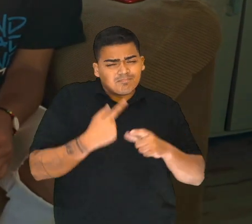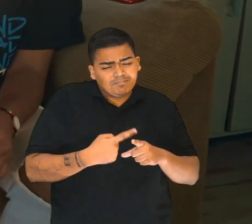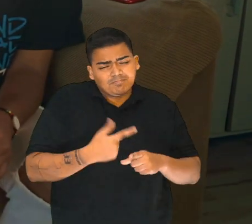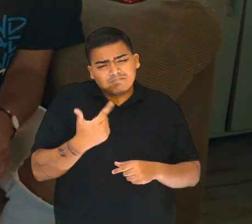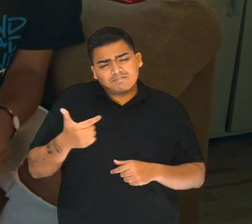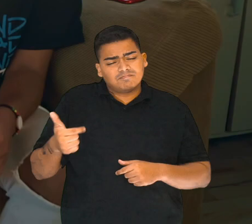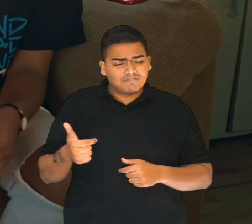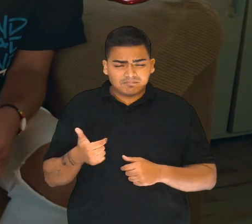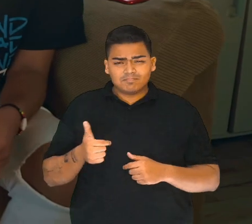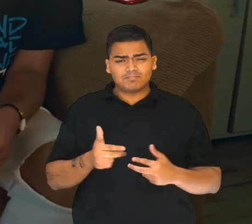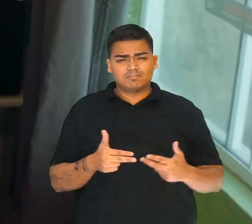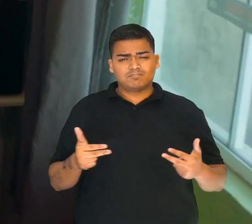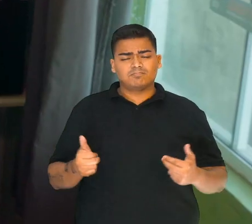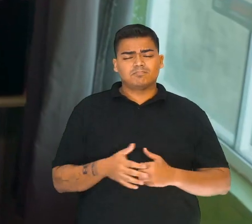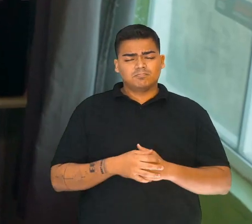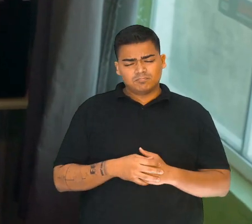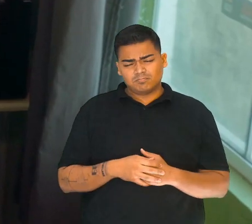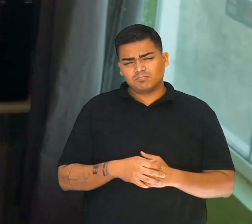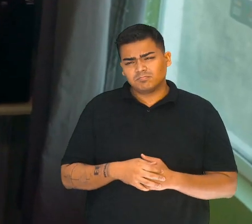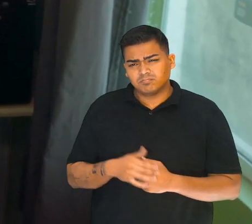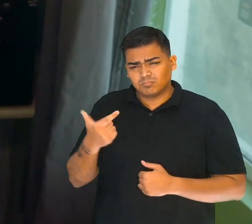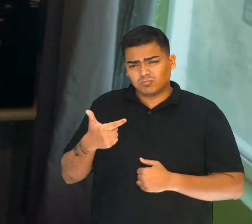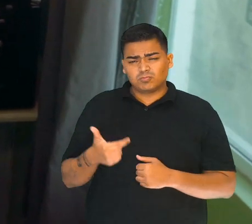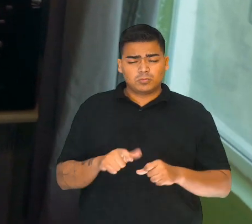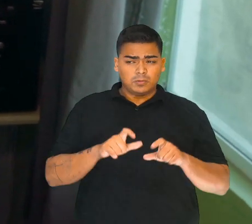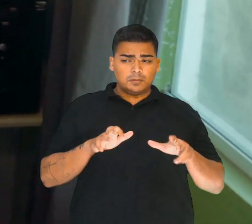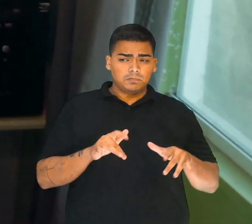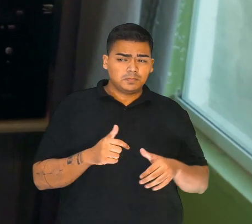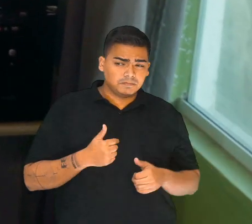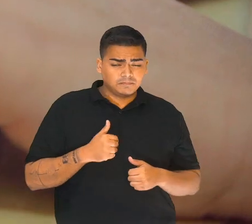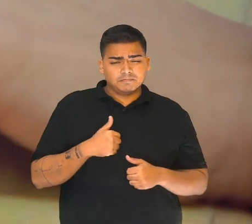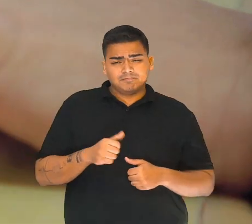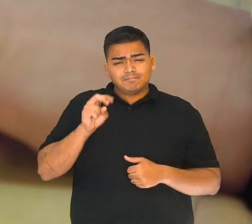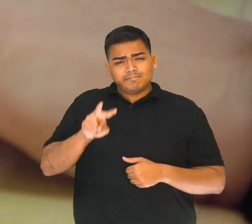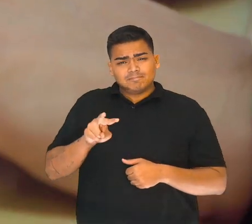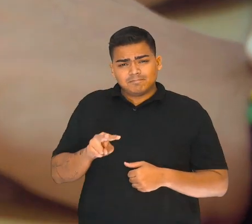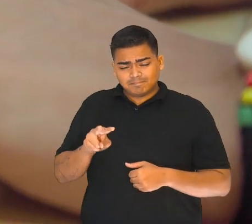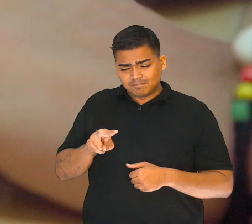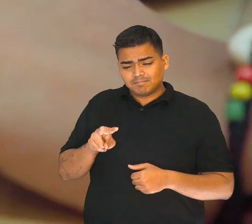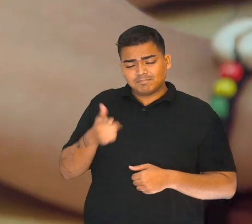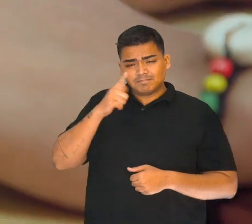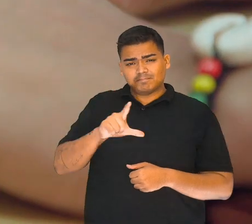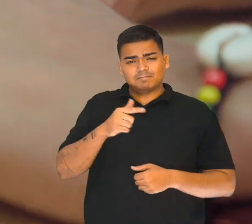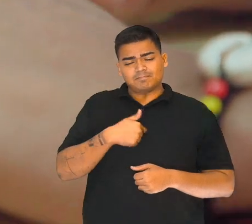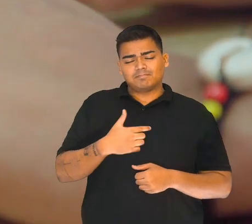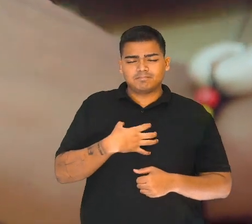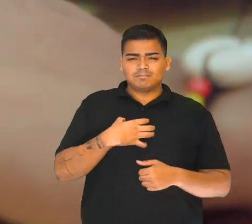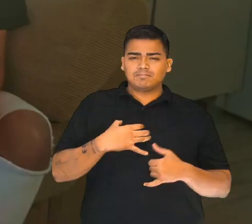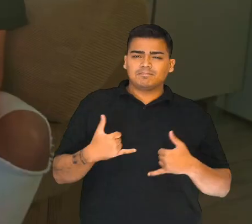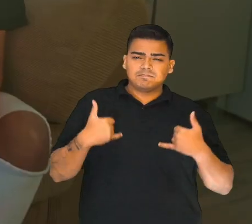não ter, sabe? E quando montei o computador, eu fiquei olhando para ela e eu me senti muito realizada,